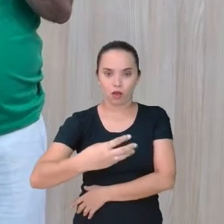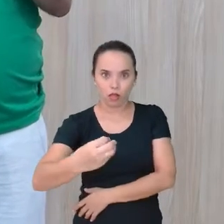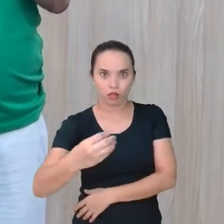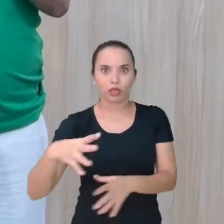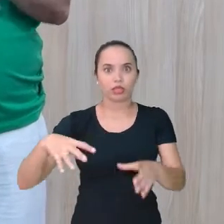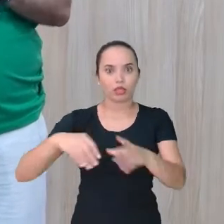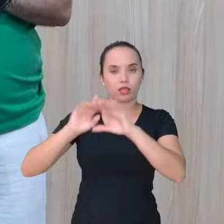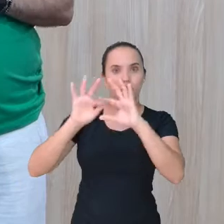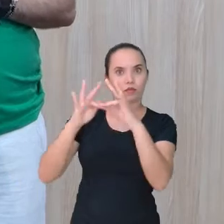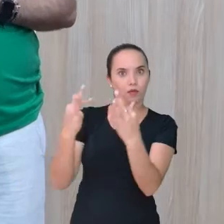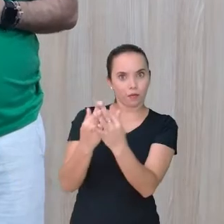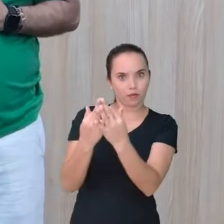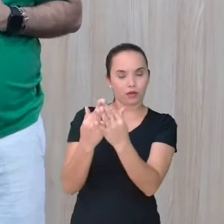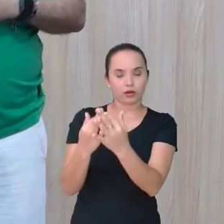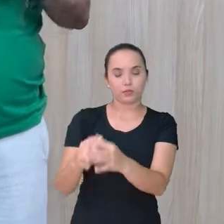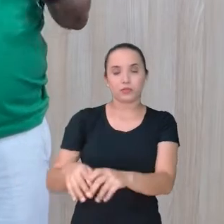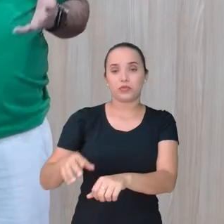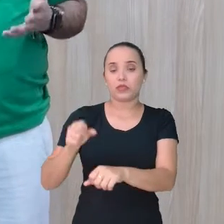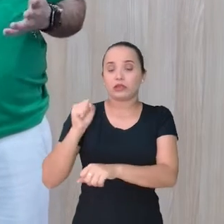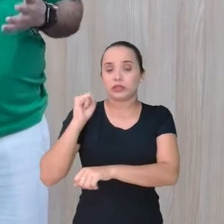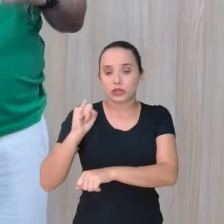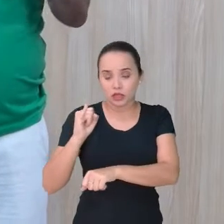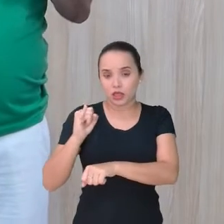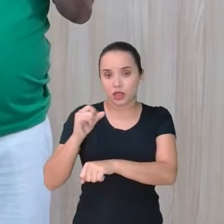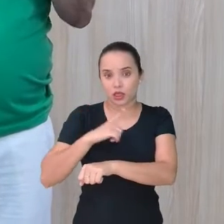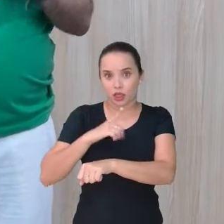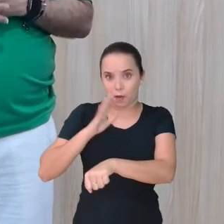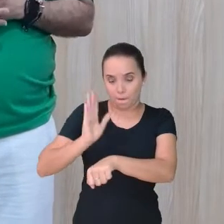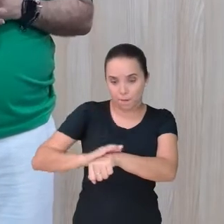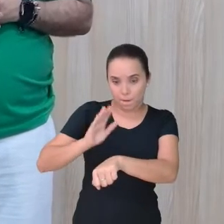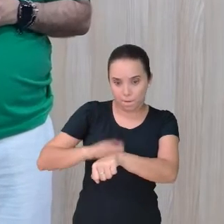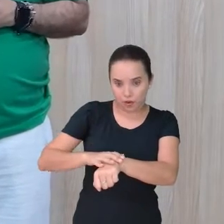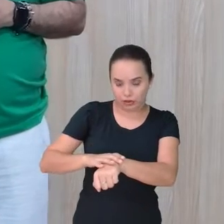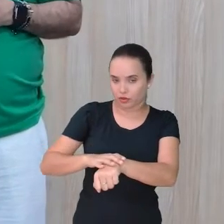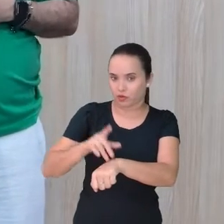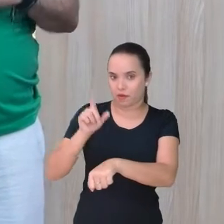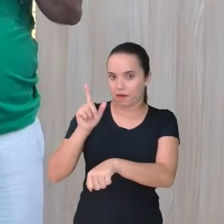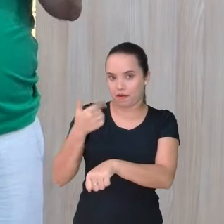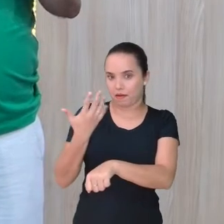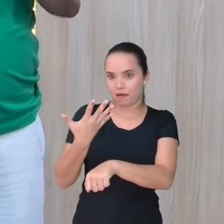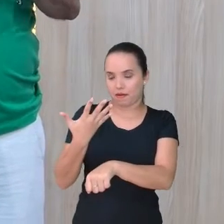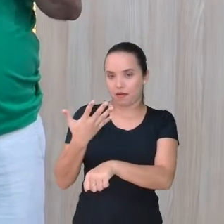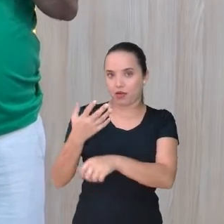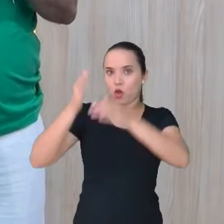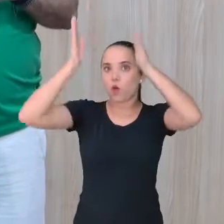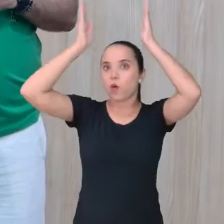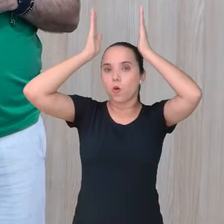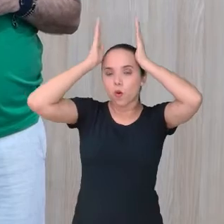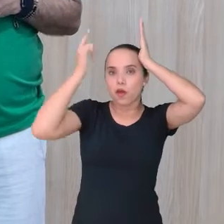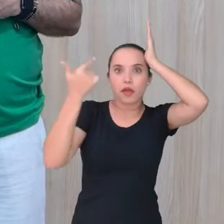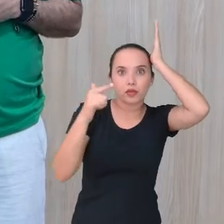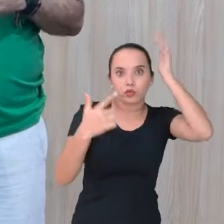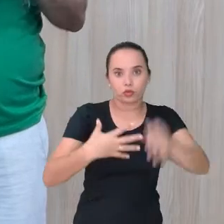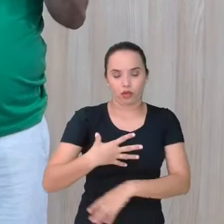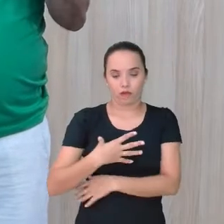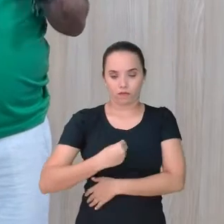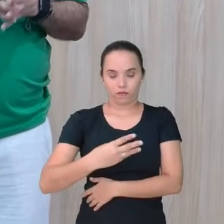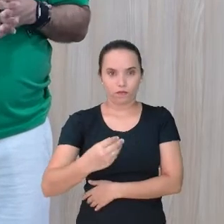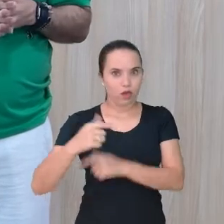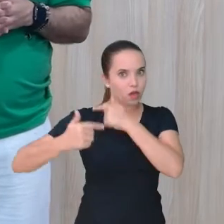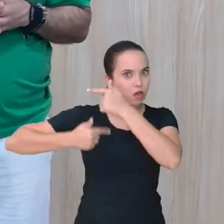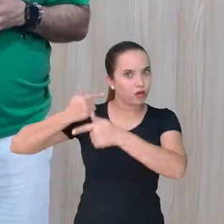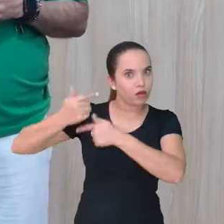sucedendo. Se chegar um momento em que aquele rei, né, ele não deixou nenhum descendente,